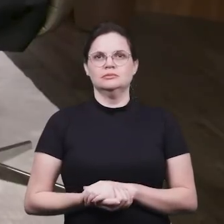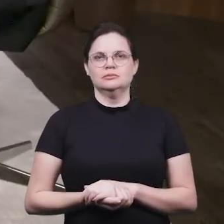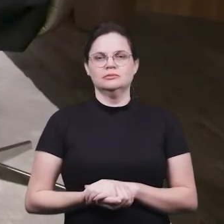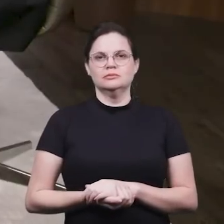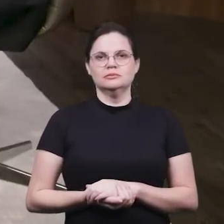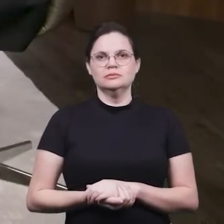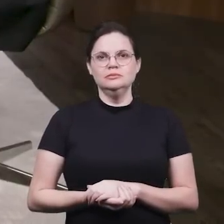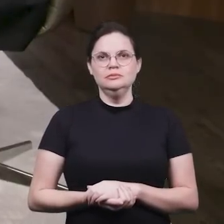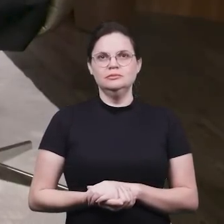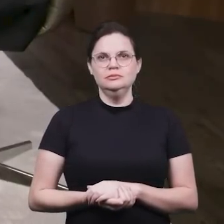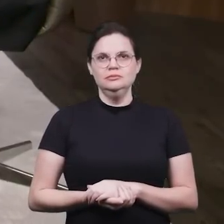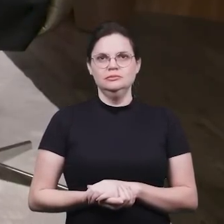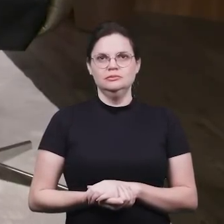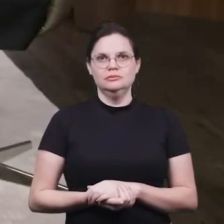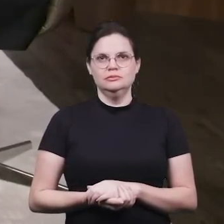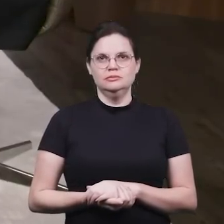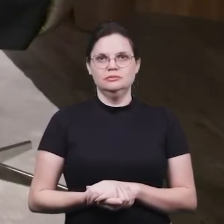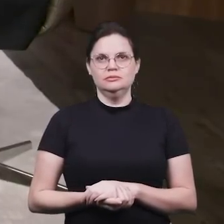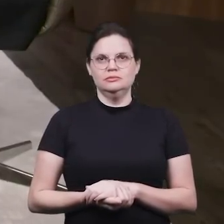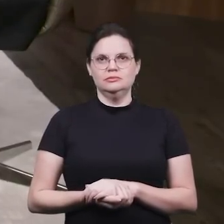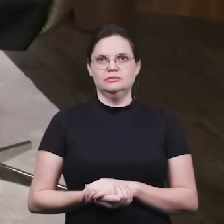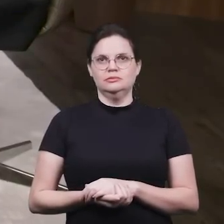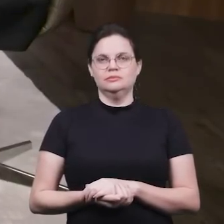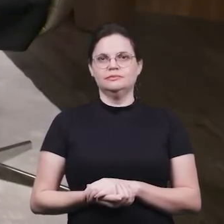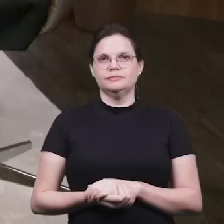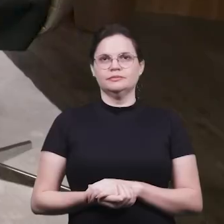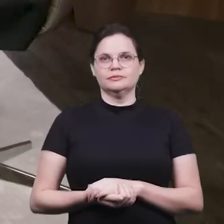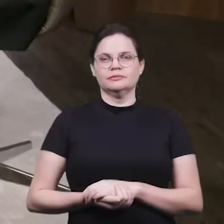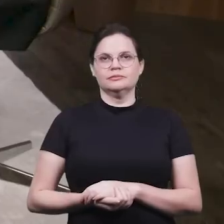enfermagem. Isso já lhe proporcionou